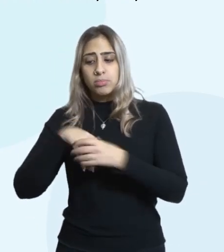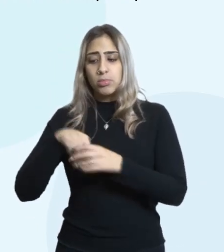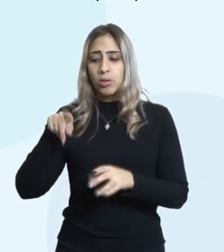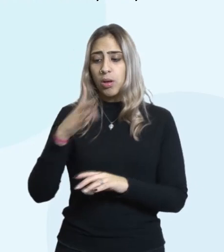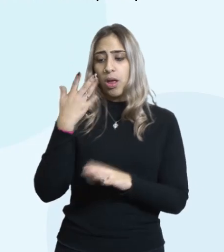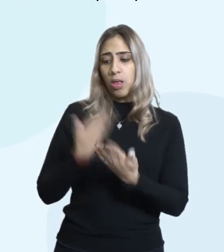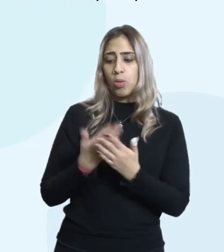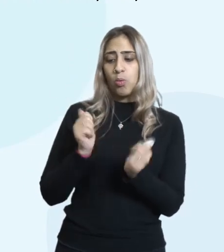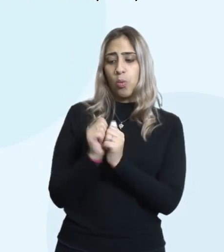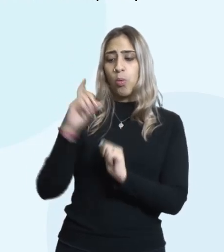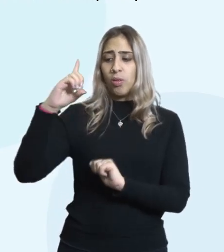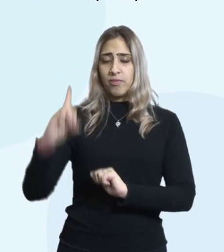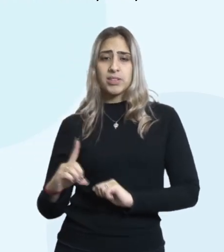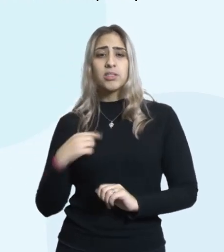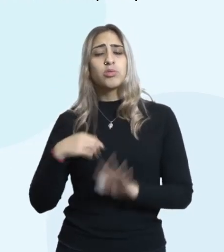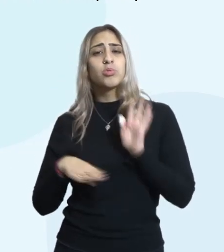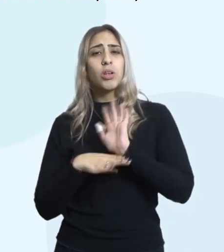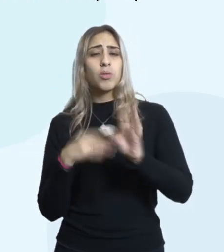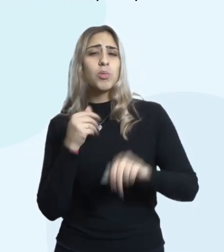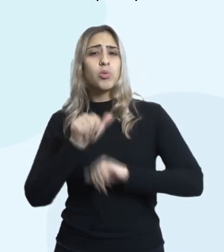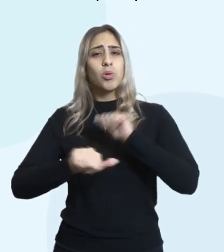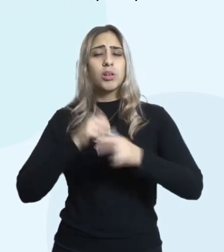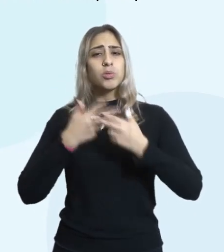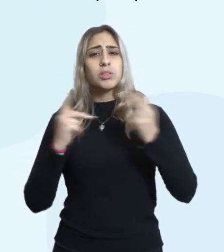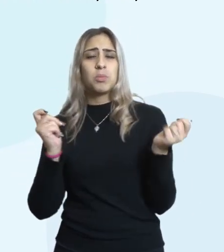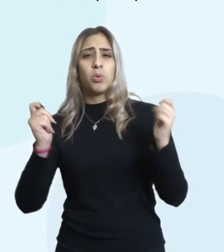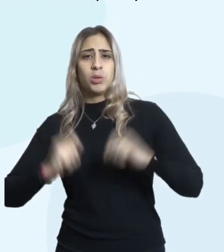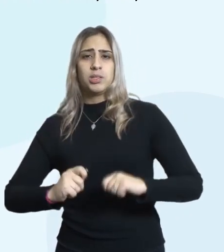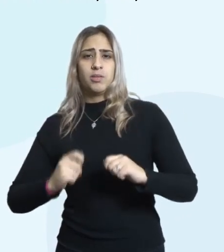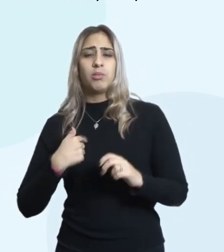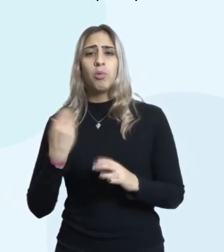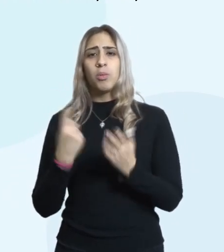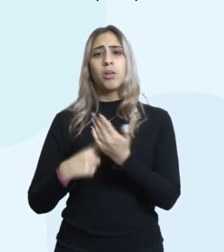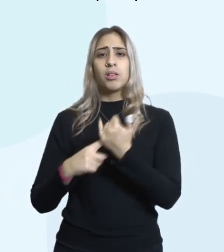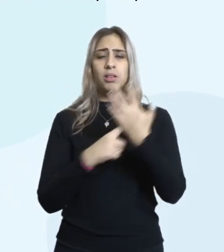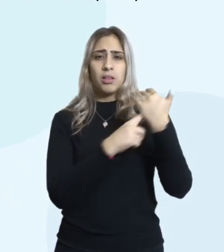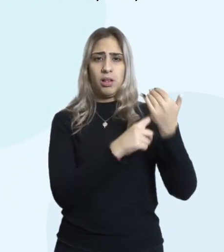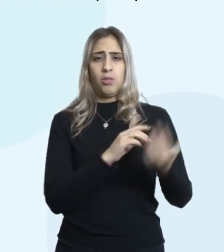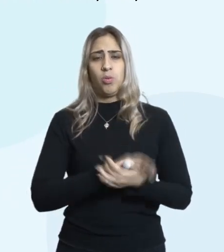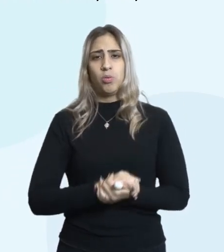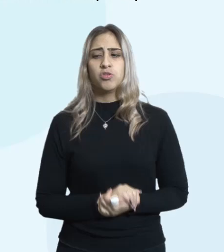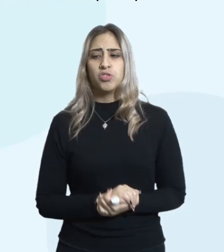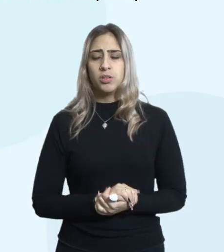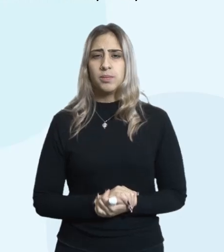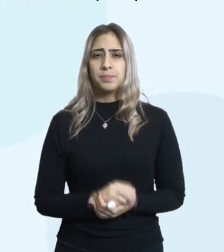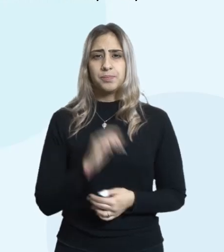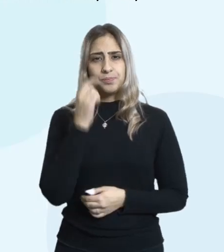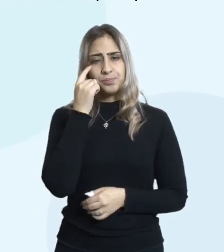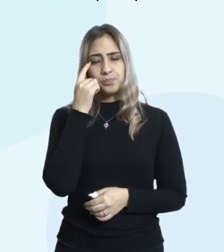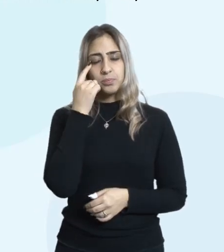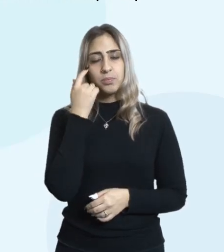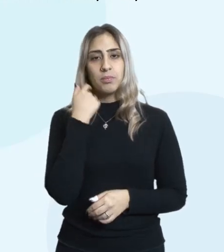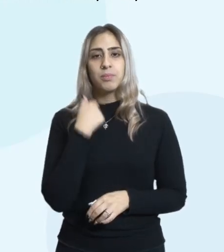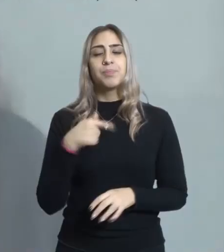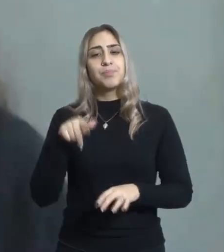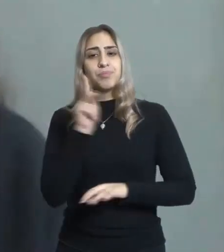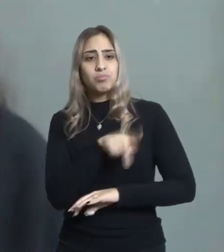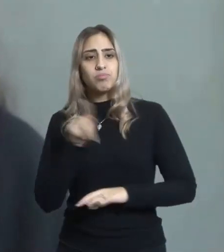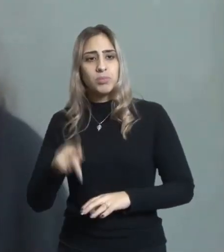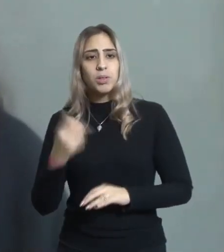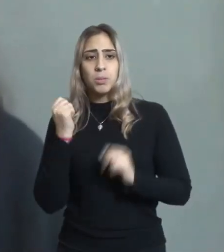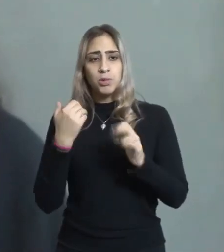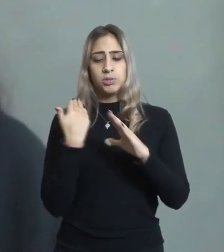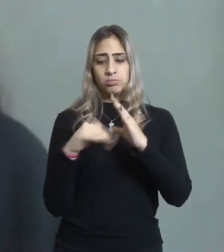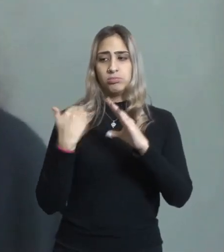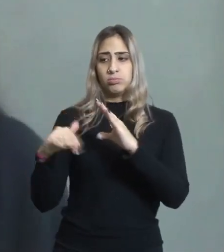deficiência tem ajudado muito, tornado as coisas possíveis, é a tecnologia assistiva. Então, o professor pode encaminhar essas atividades